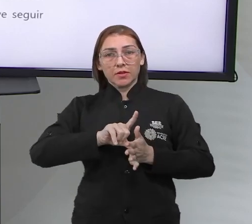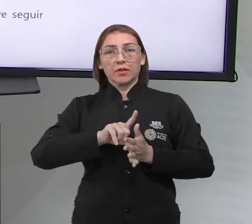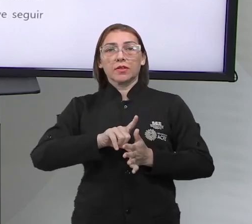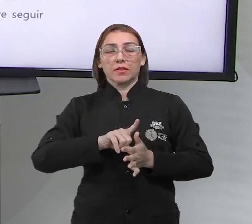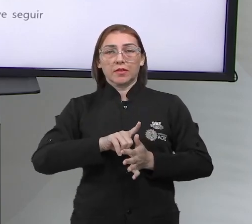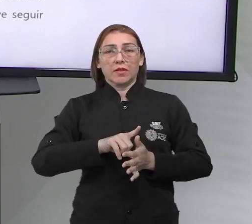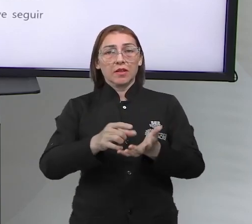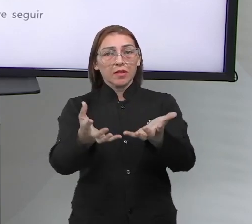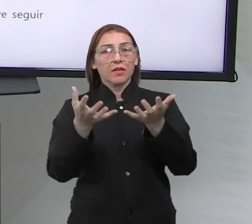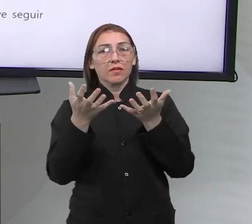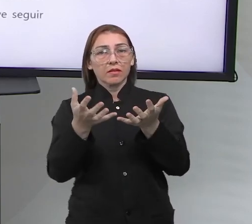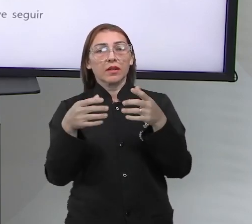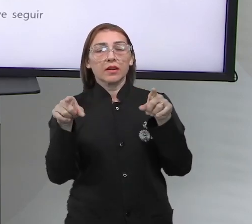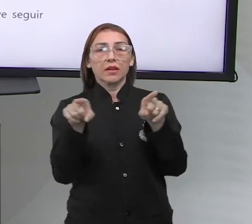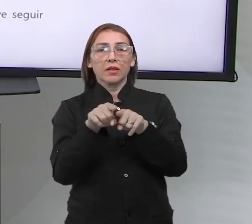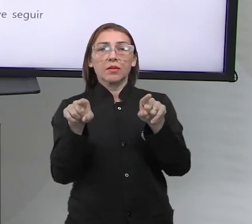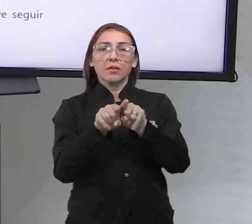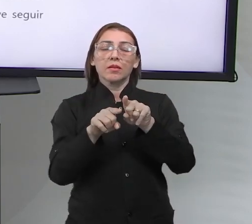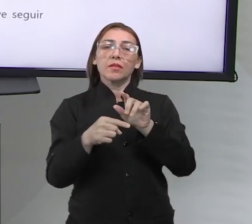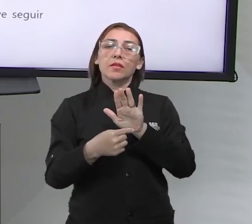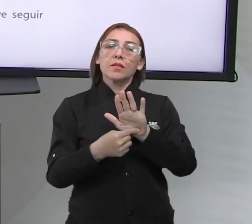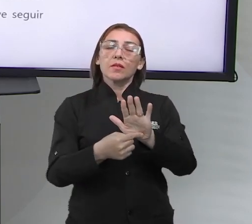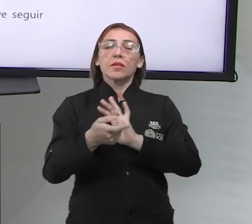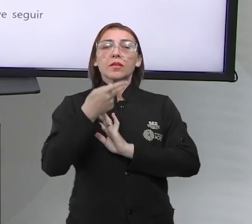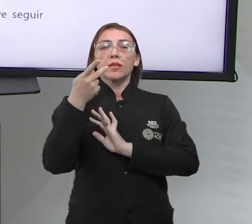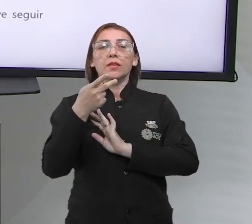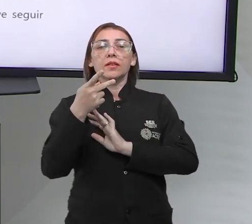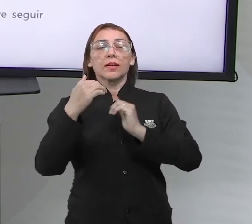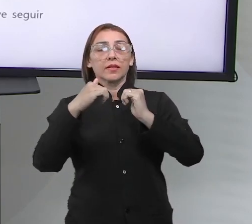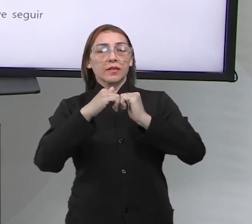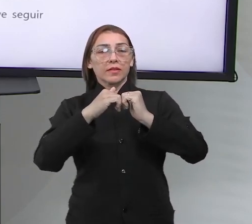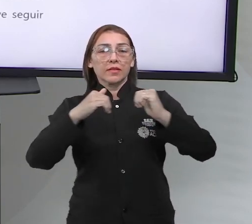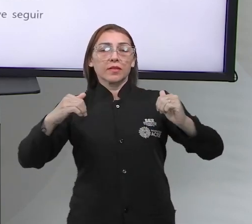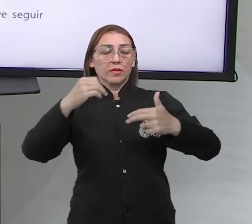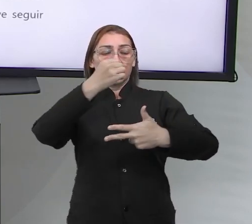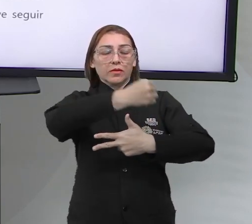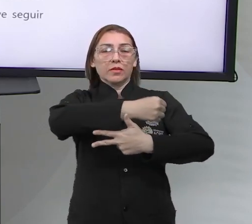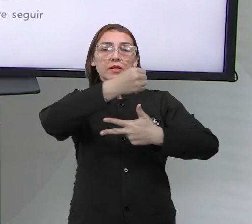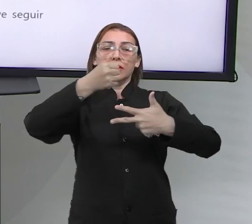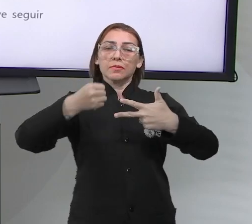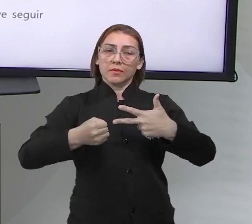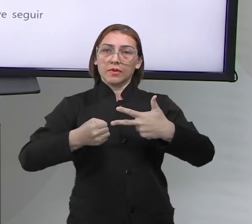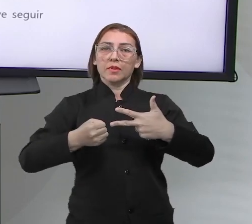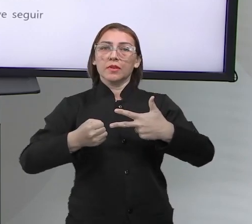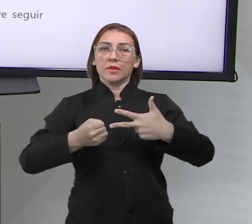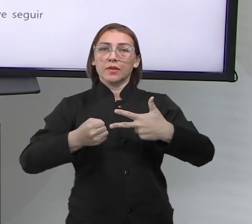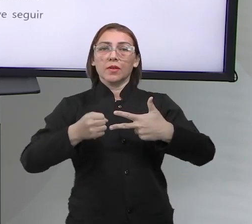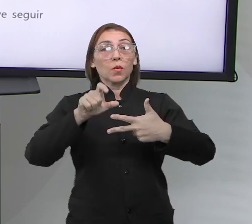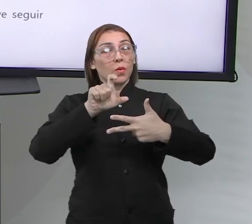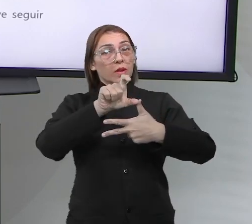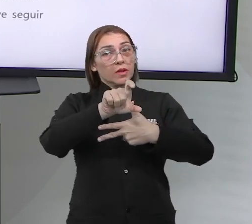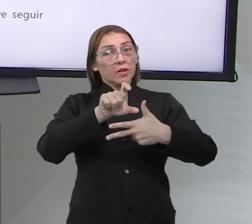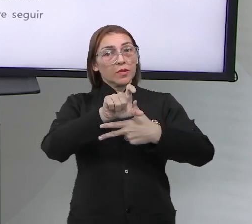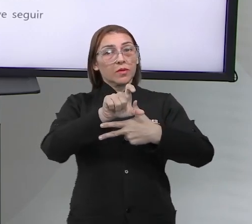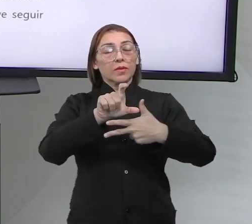anteriores. E eu quero destacar aqui a questão da separação dos poderes.